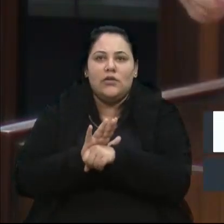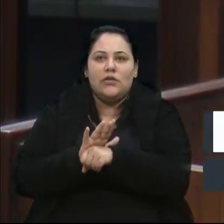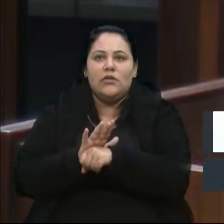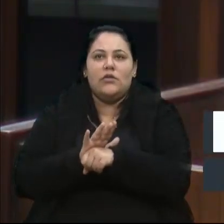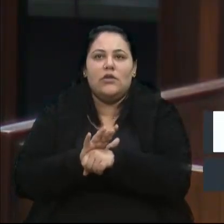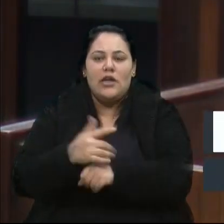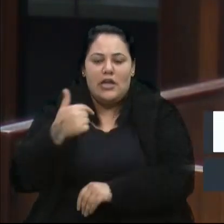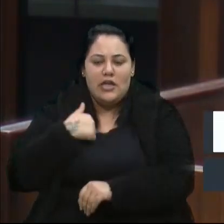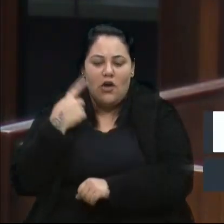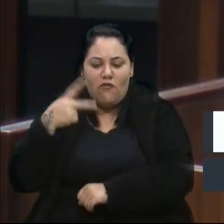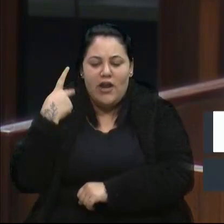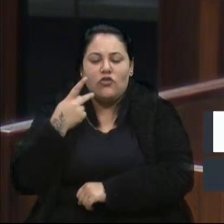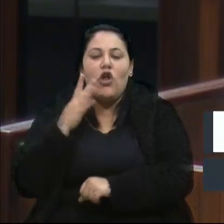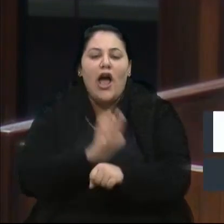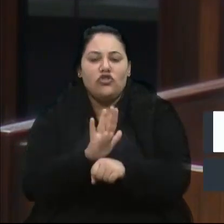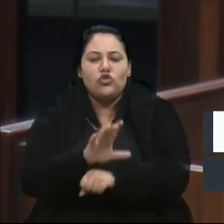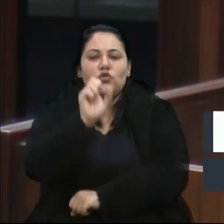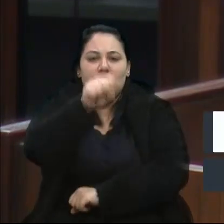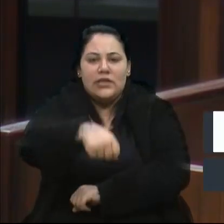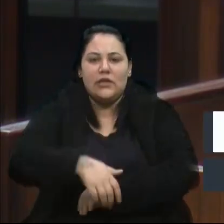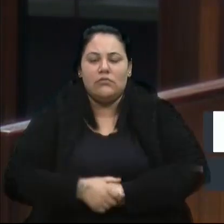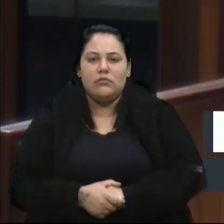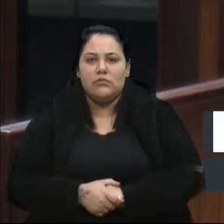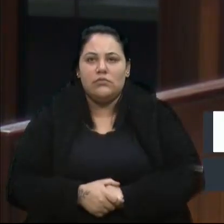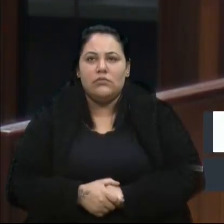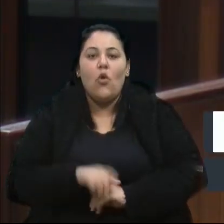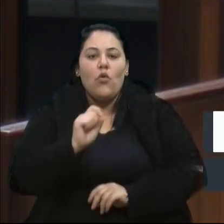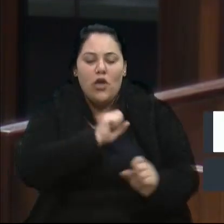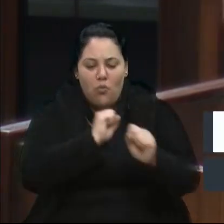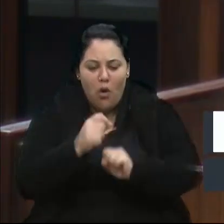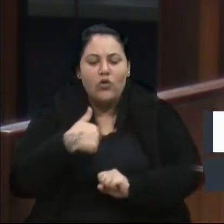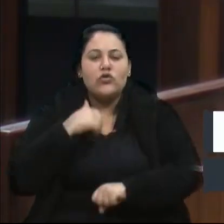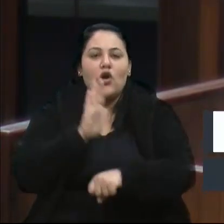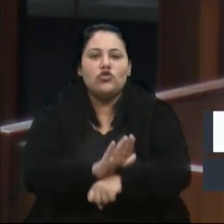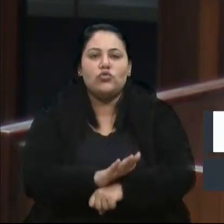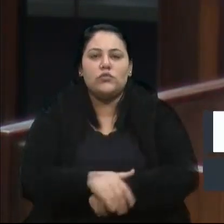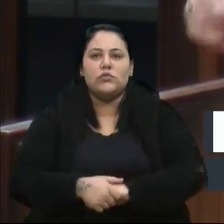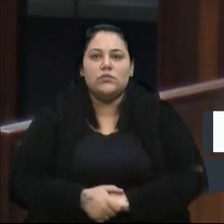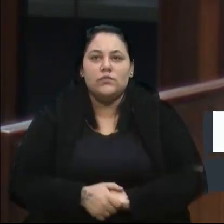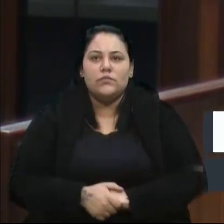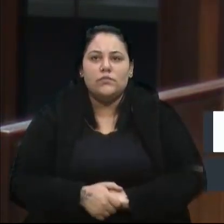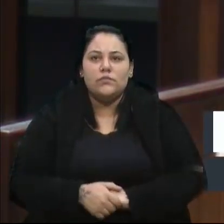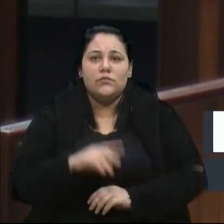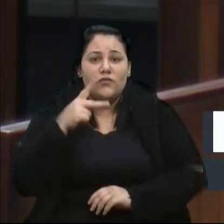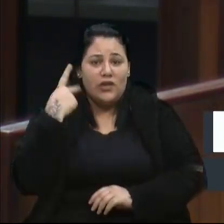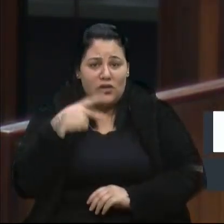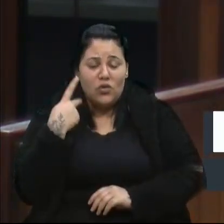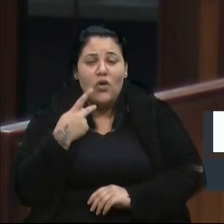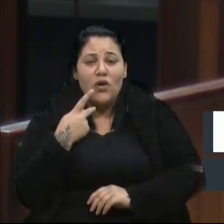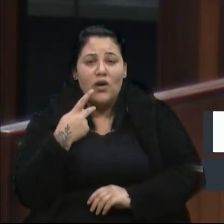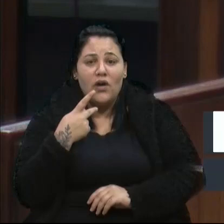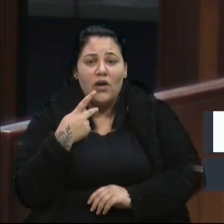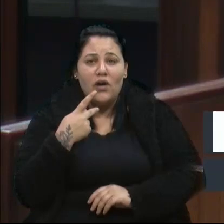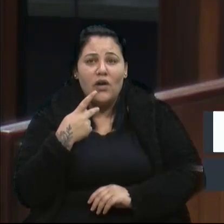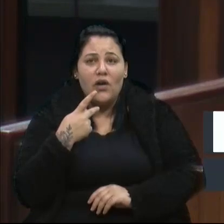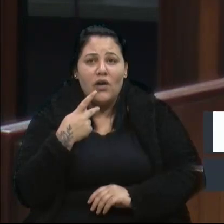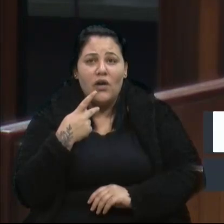E esse vereador ajuda com o que pode. E esse vereador encaminha com o que pode.